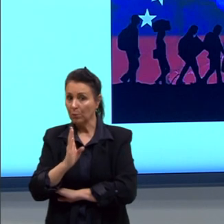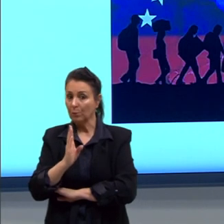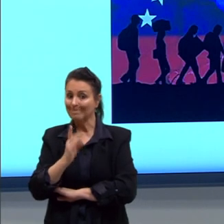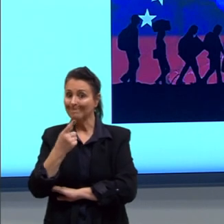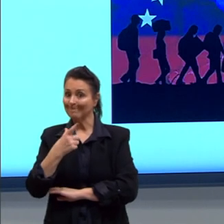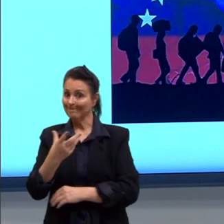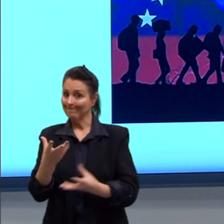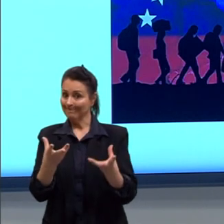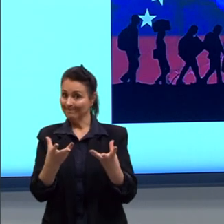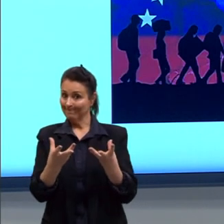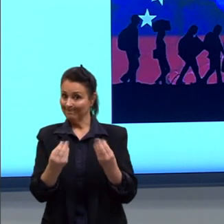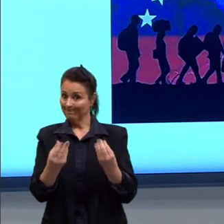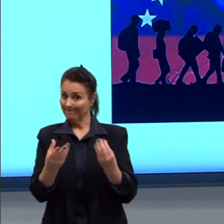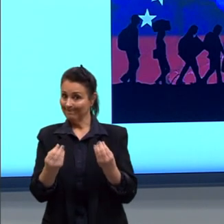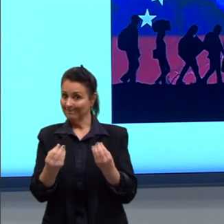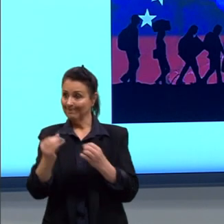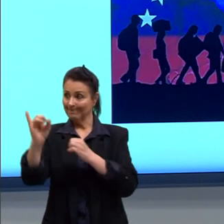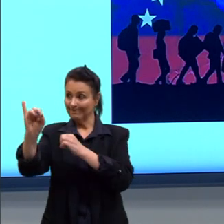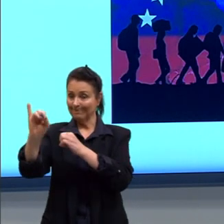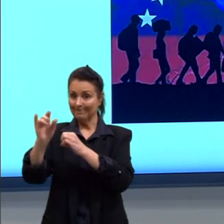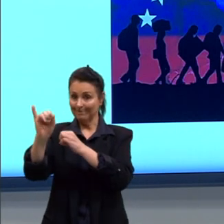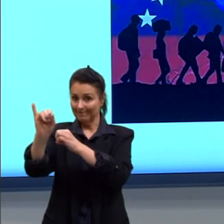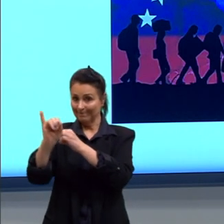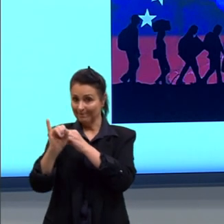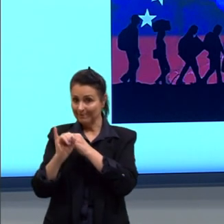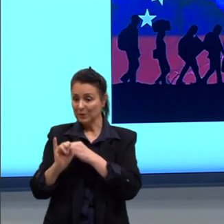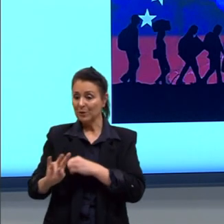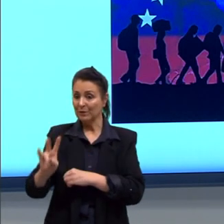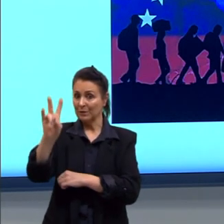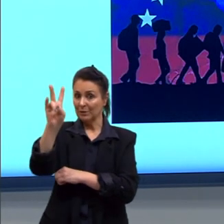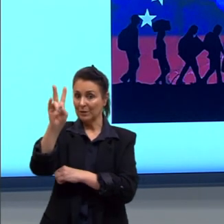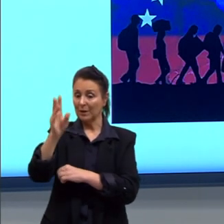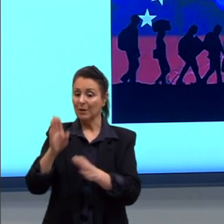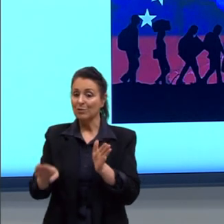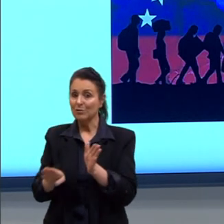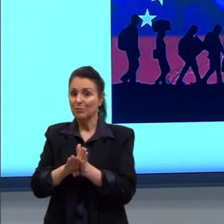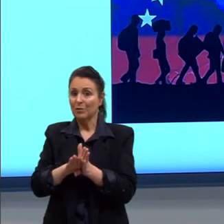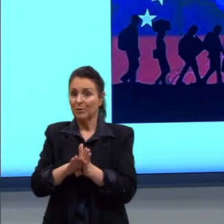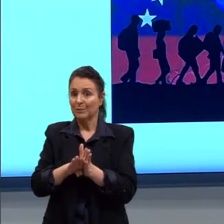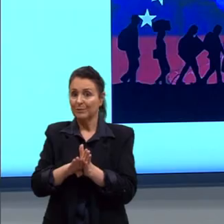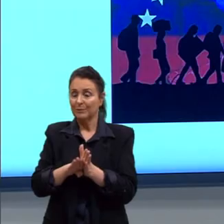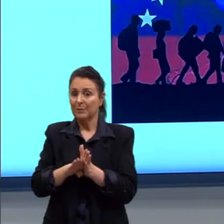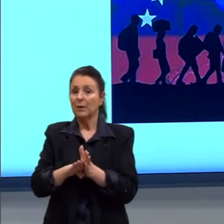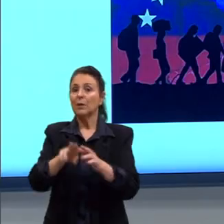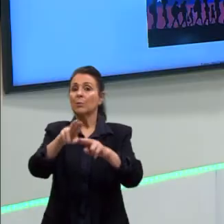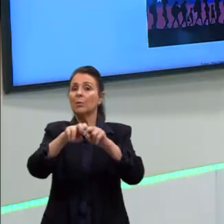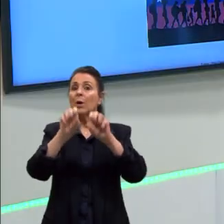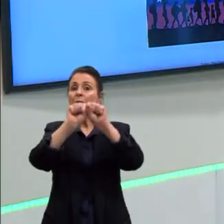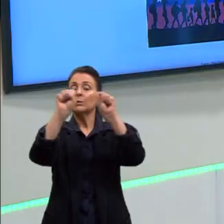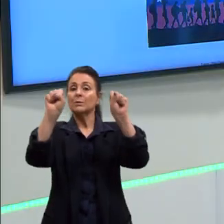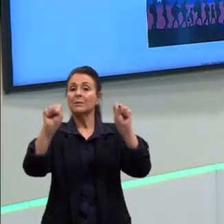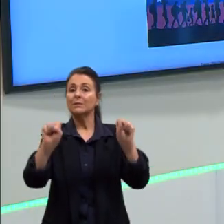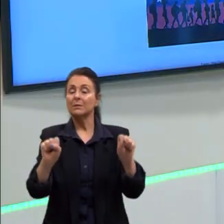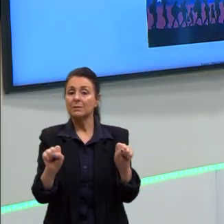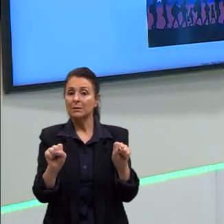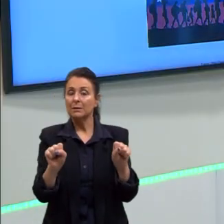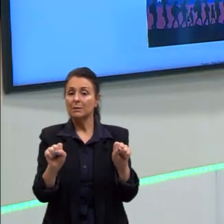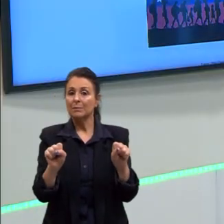enorme de pessoas vindas da Venezuela tá isso tudo por conta do sistema de